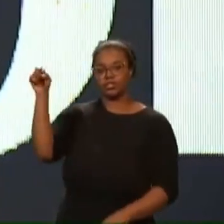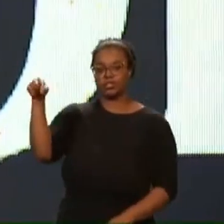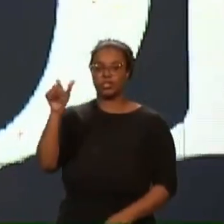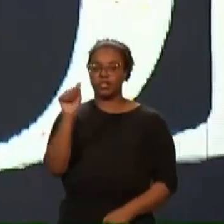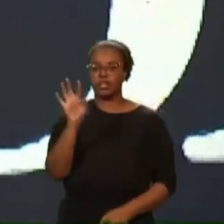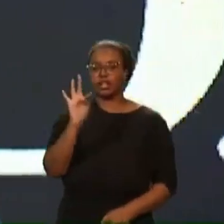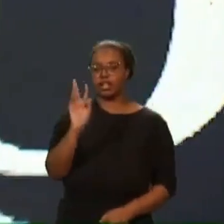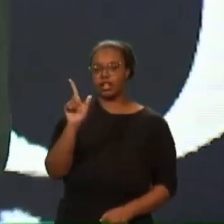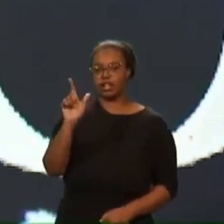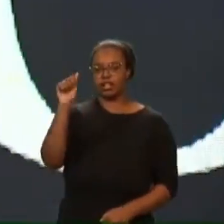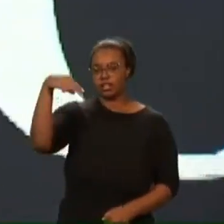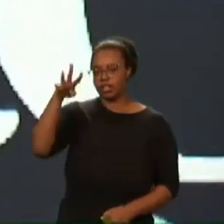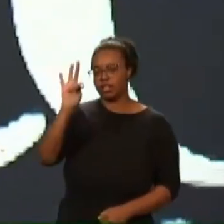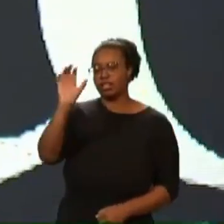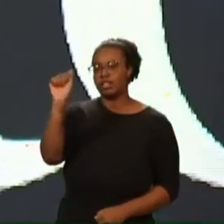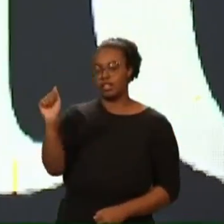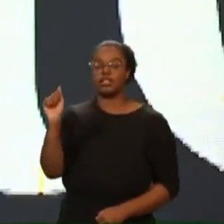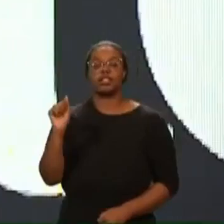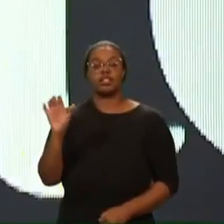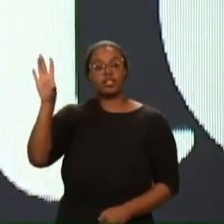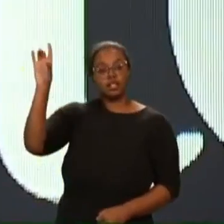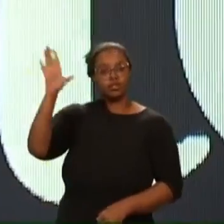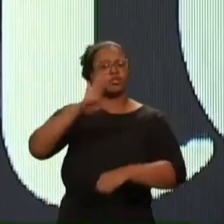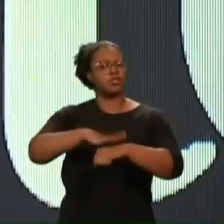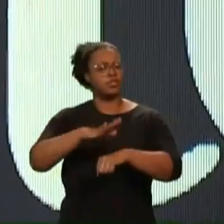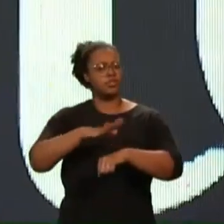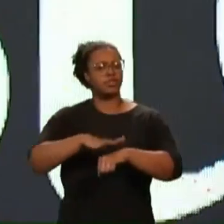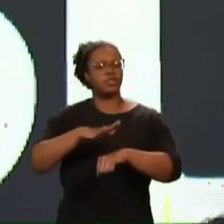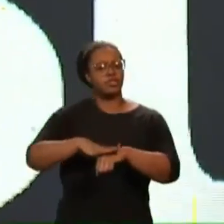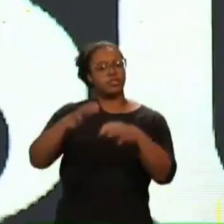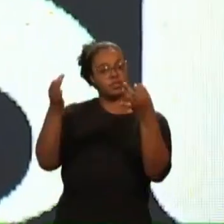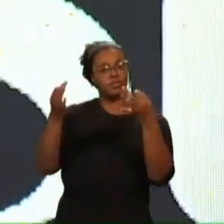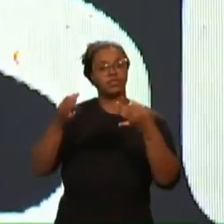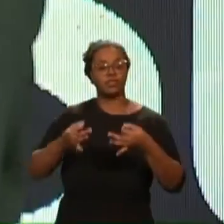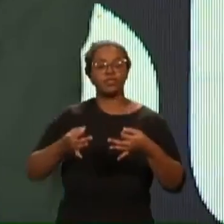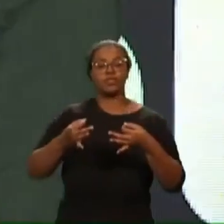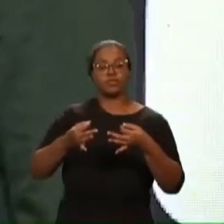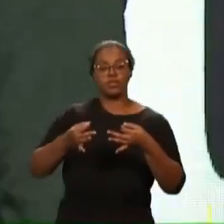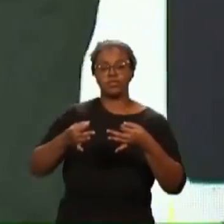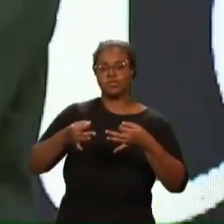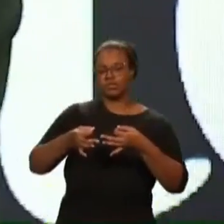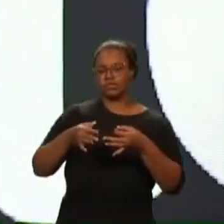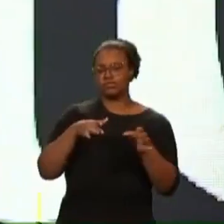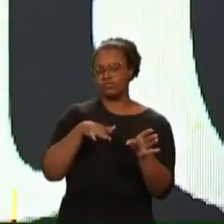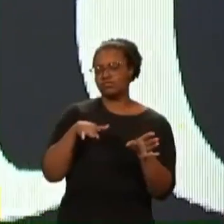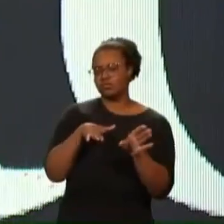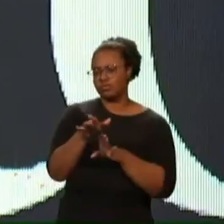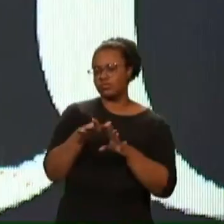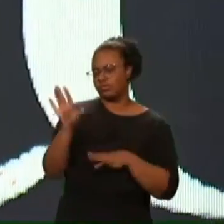trabal prosperado Deus tem feito e de fato foi uma direção muito clara de Deus ele tem